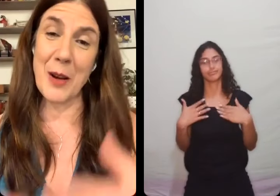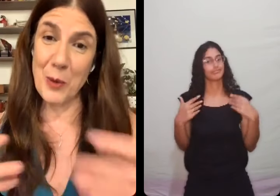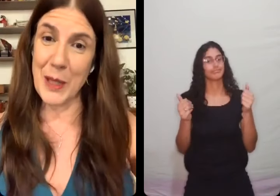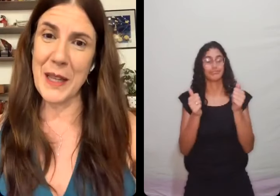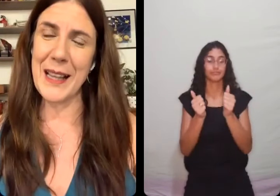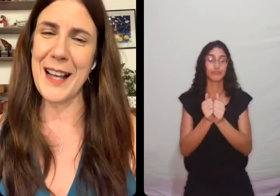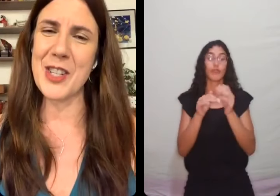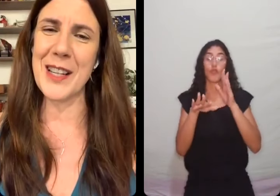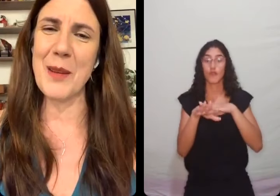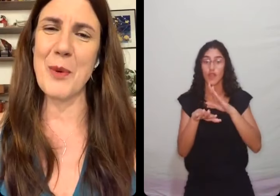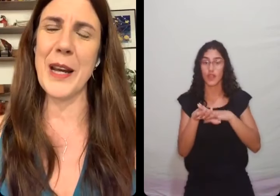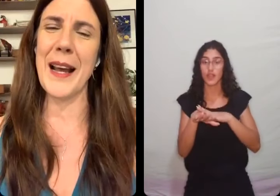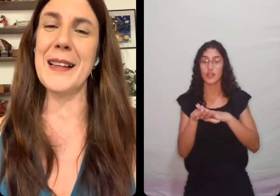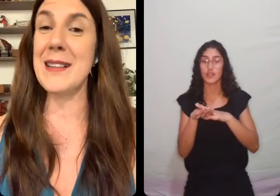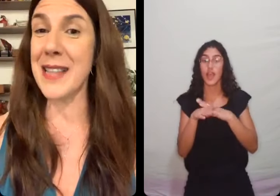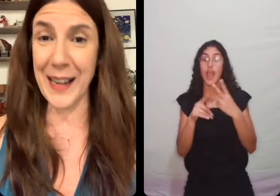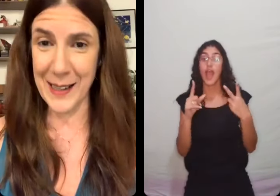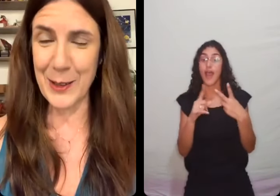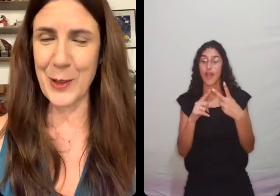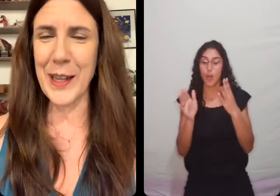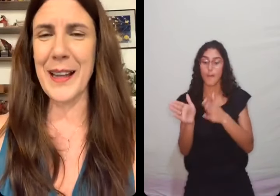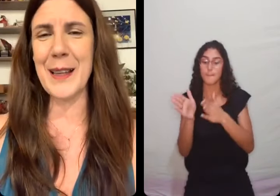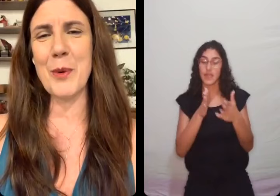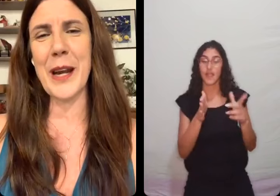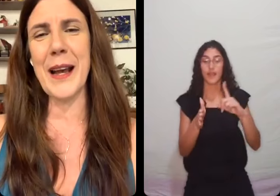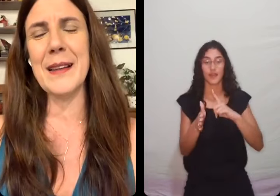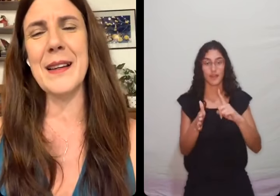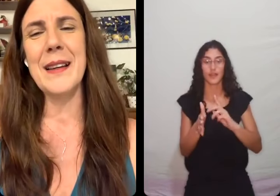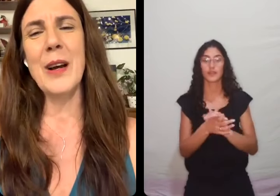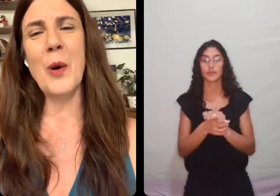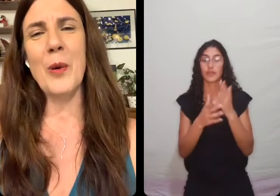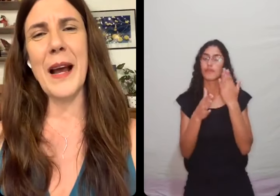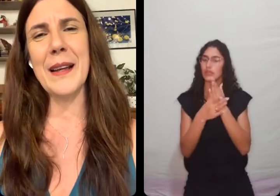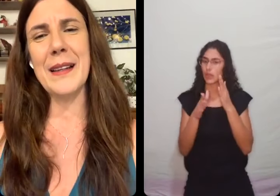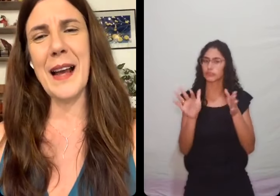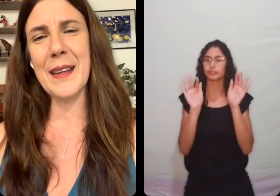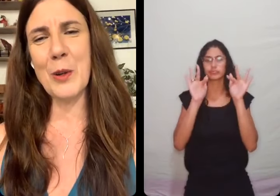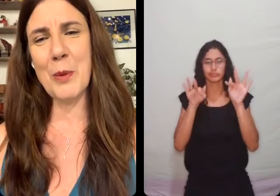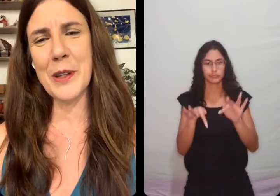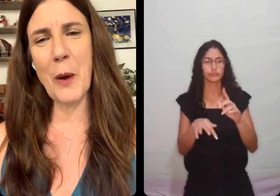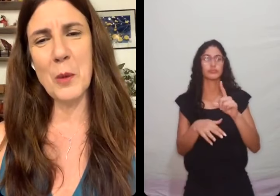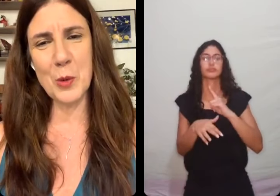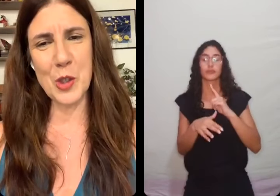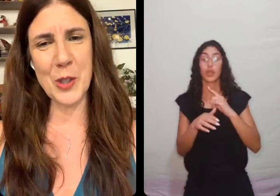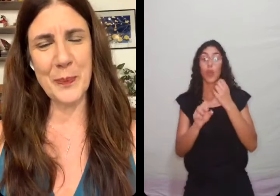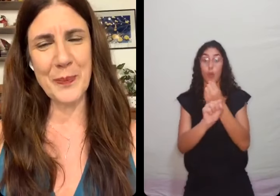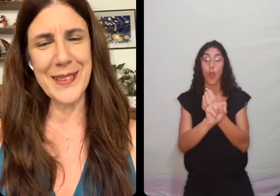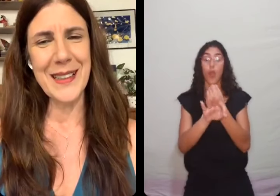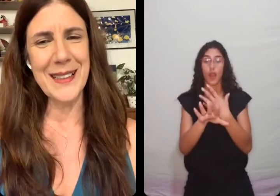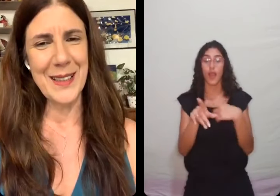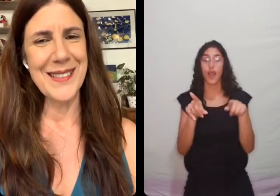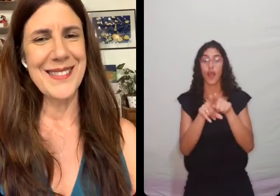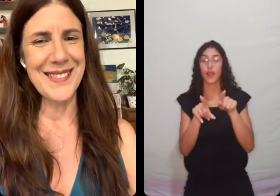segunda metade da temporada, encerrando a temporada online aqui no Portal Mood.